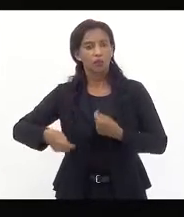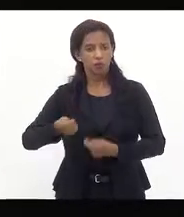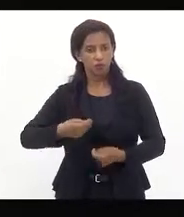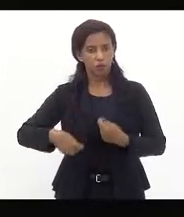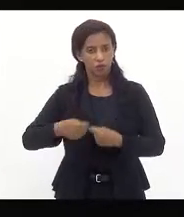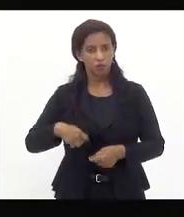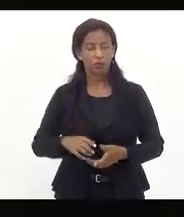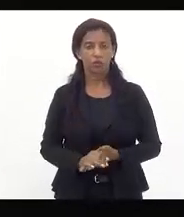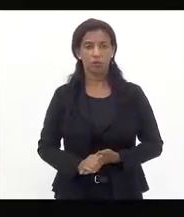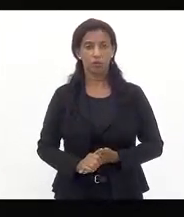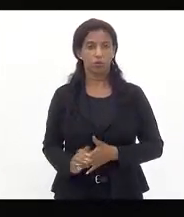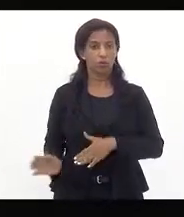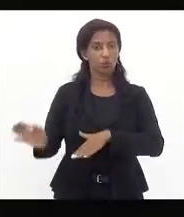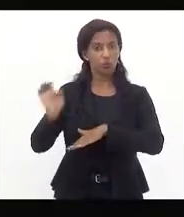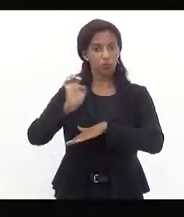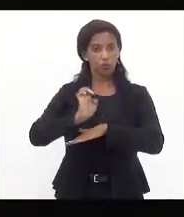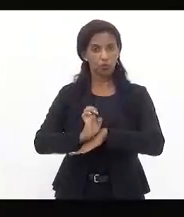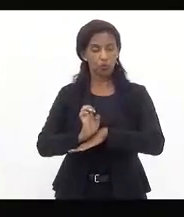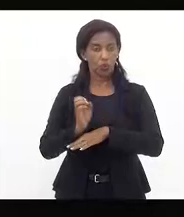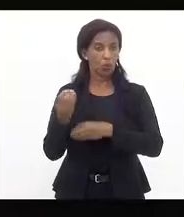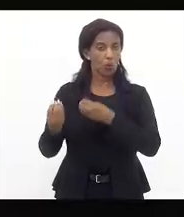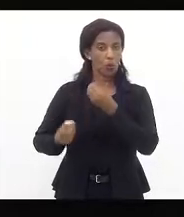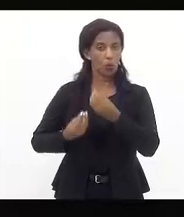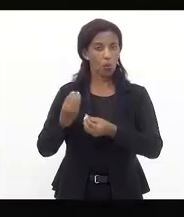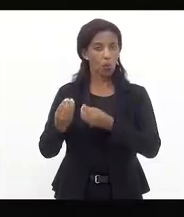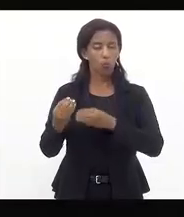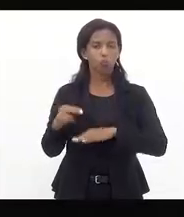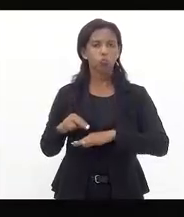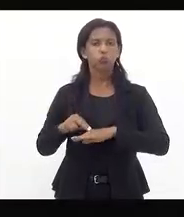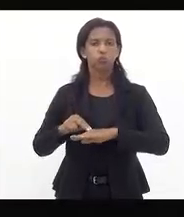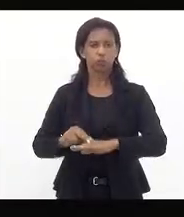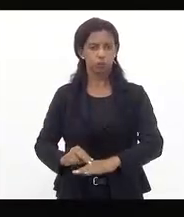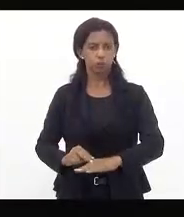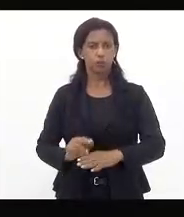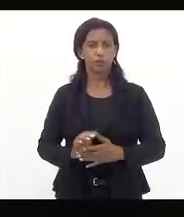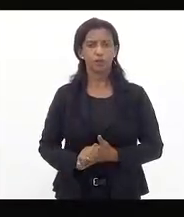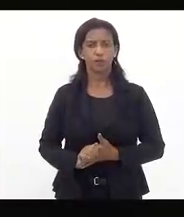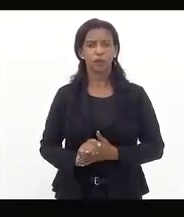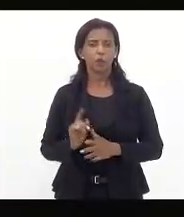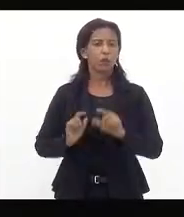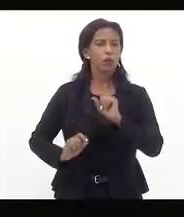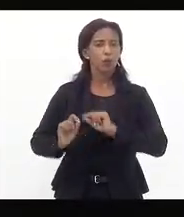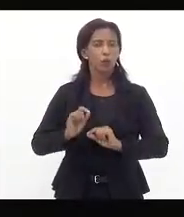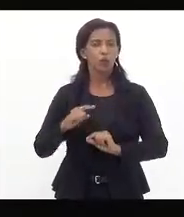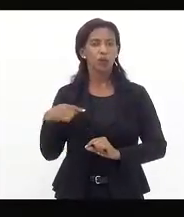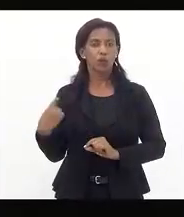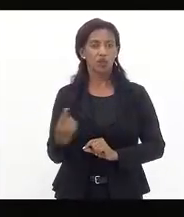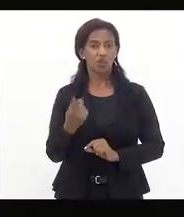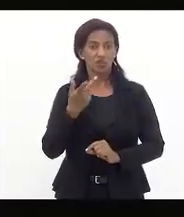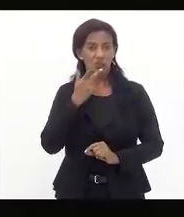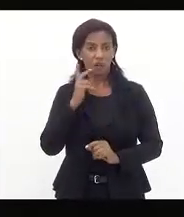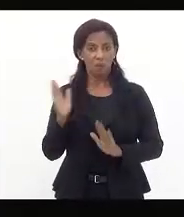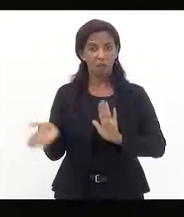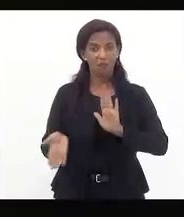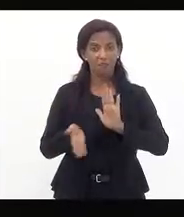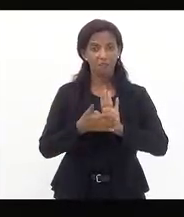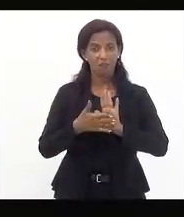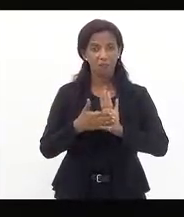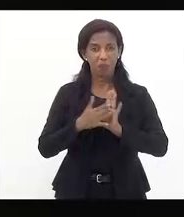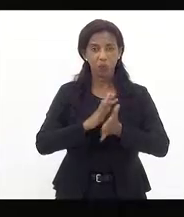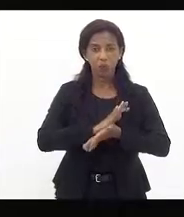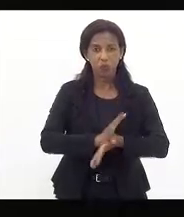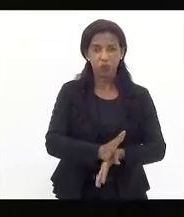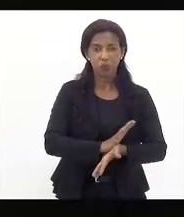administrativa, do Estado como imposição, o que nós chamamos de pacote de maldades,